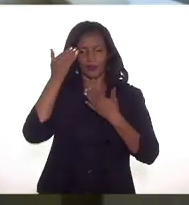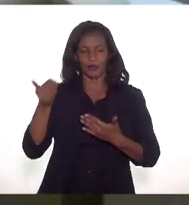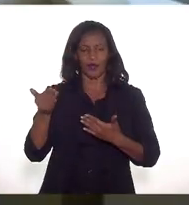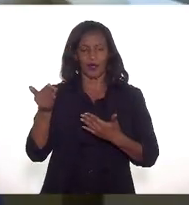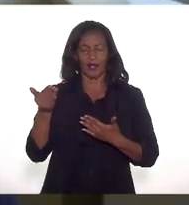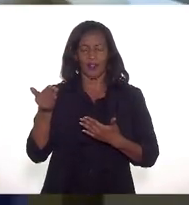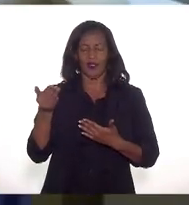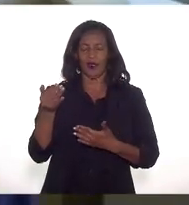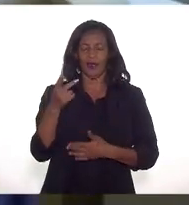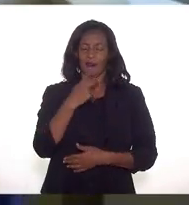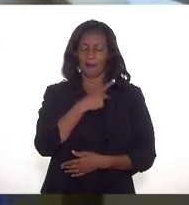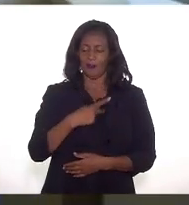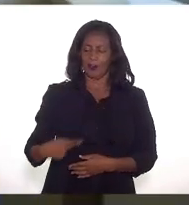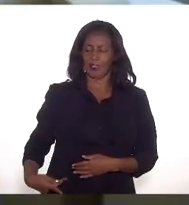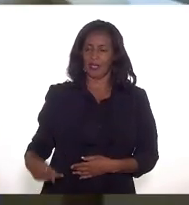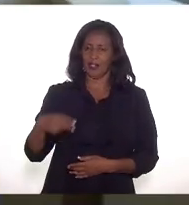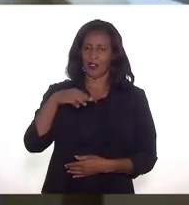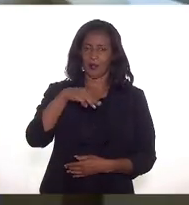Márcio Canella,